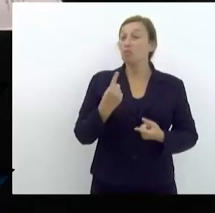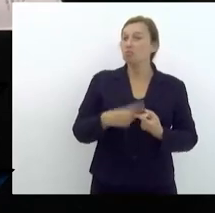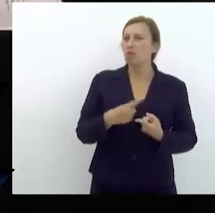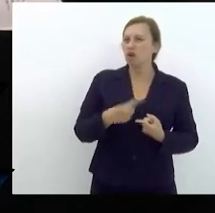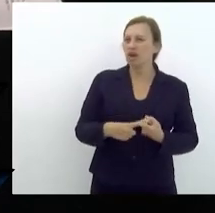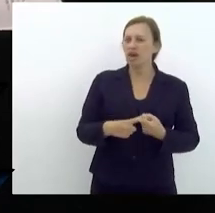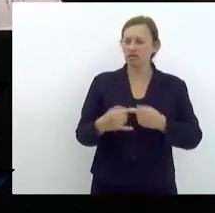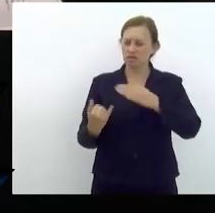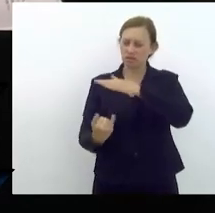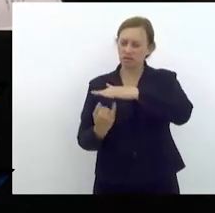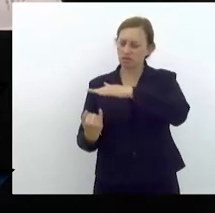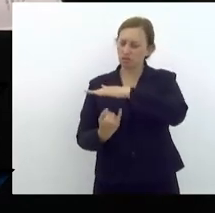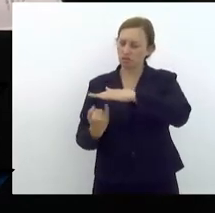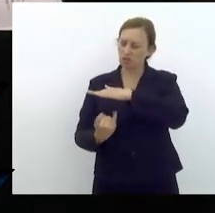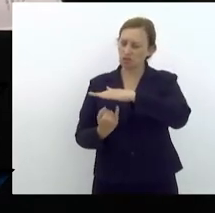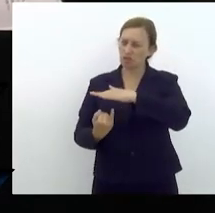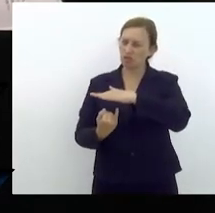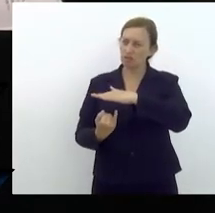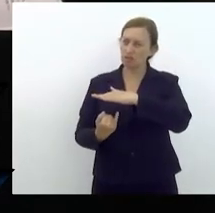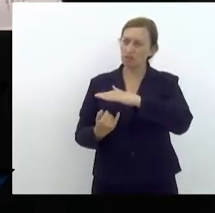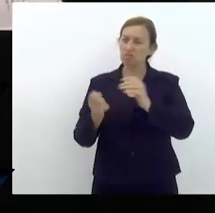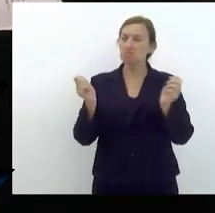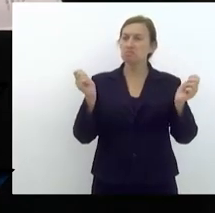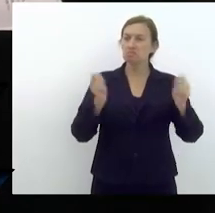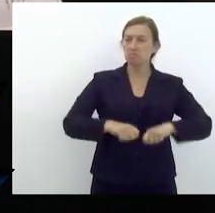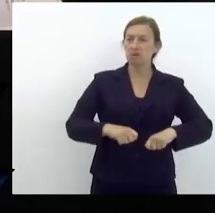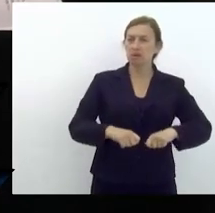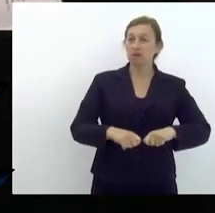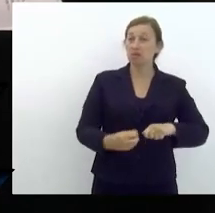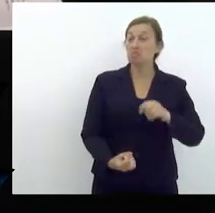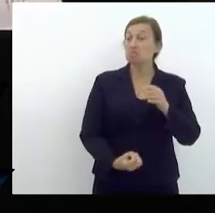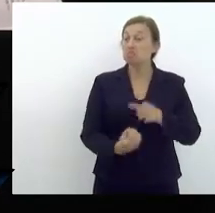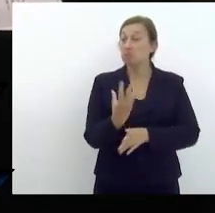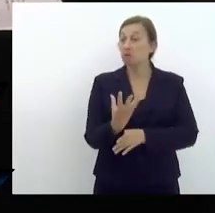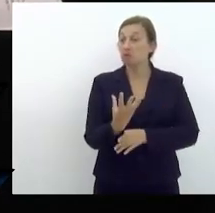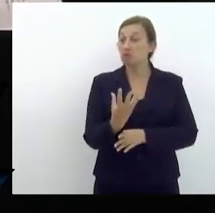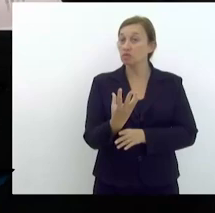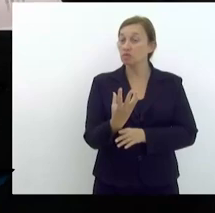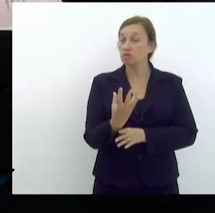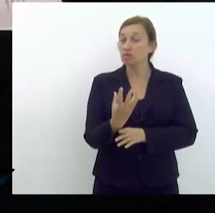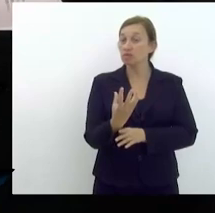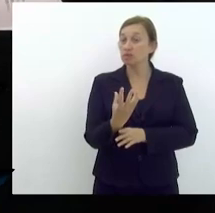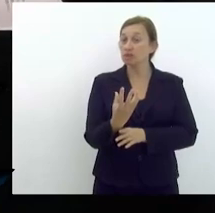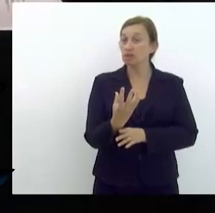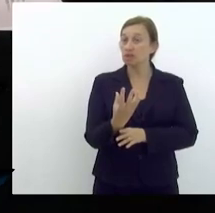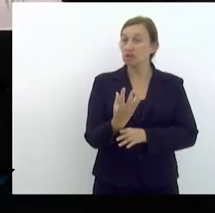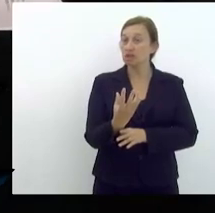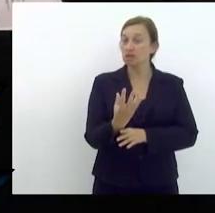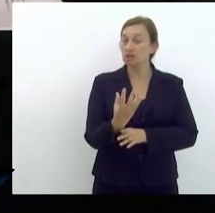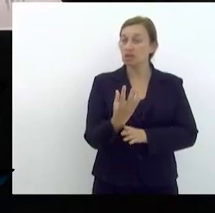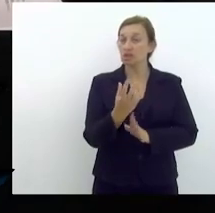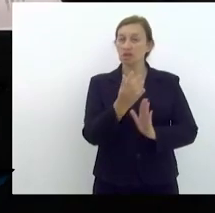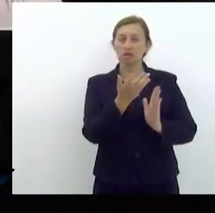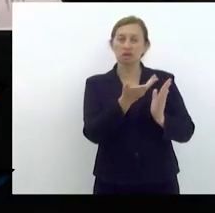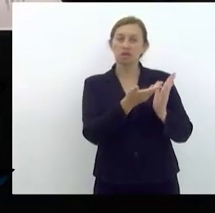essas instituições são capazes de produzir magistrados como esse